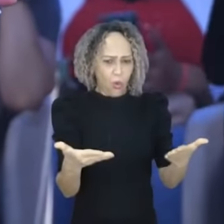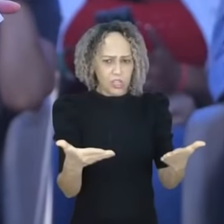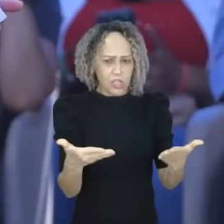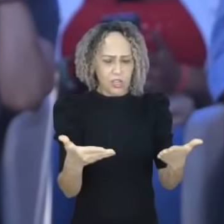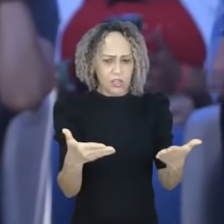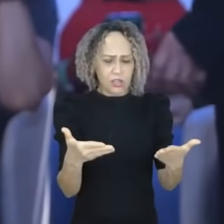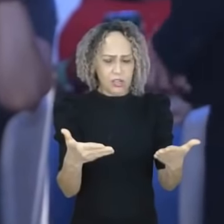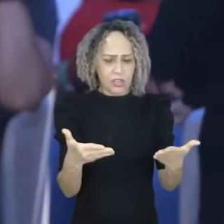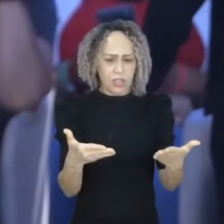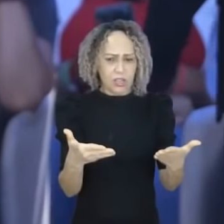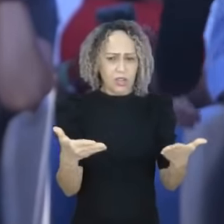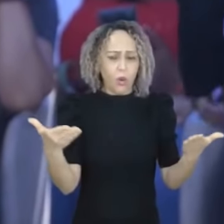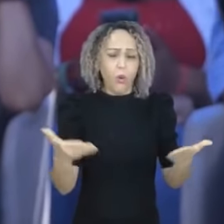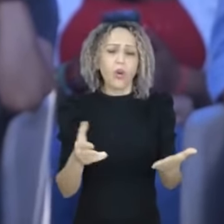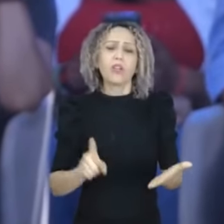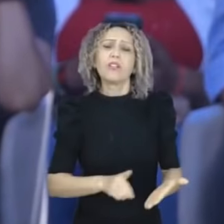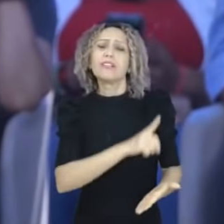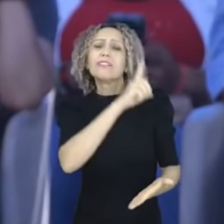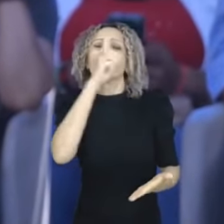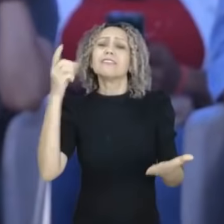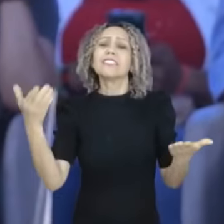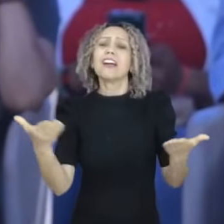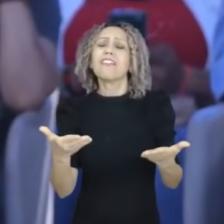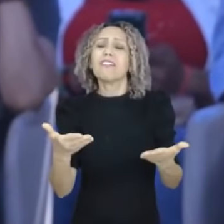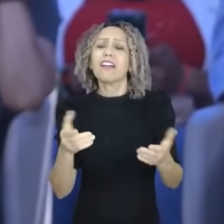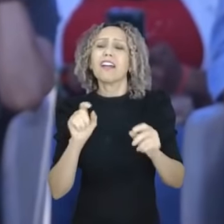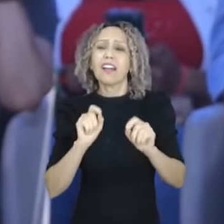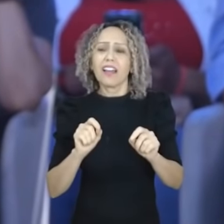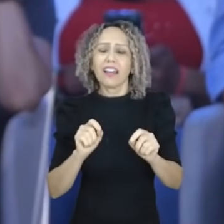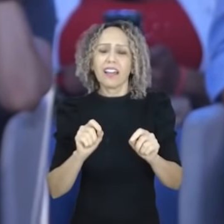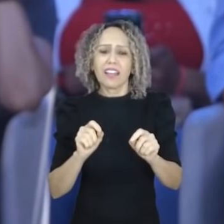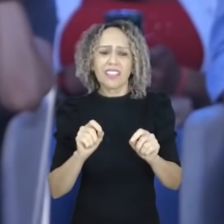o dia aqui é da Sâmara e da mãe dela.